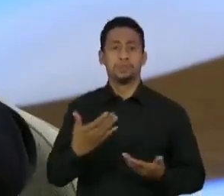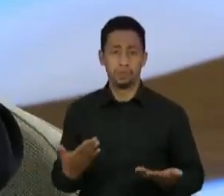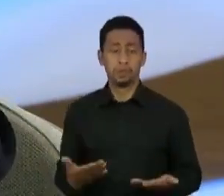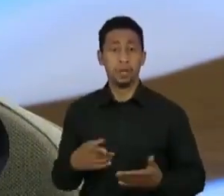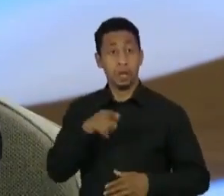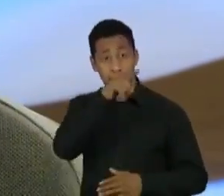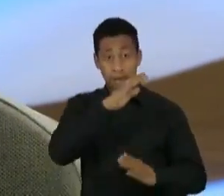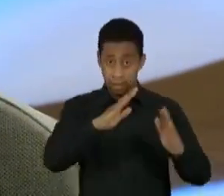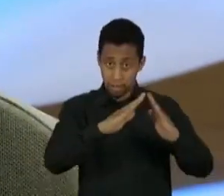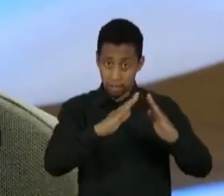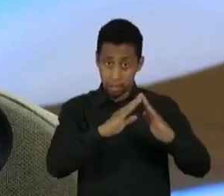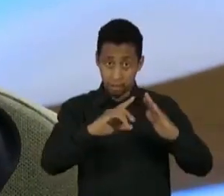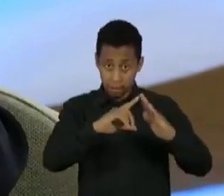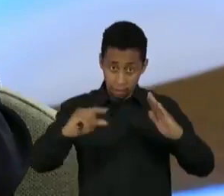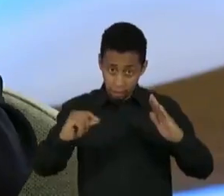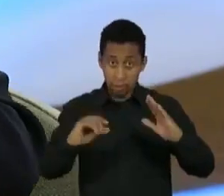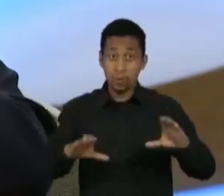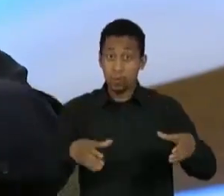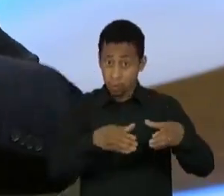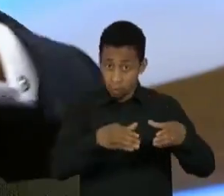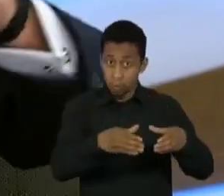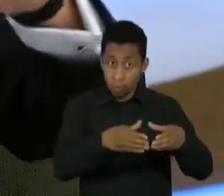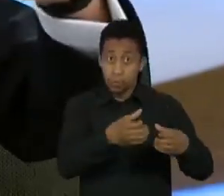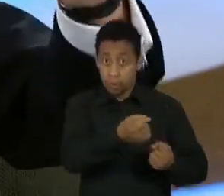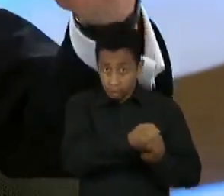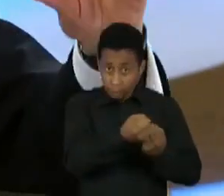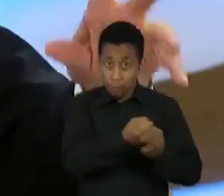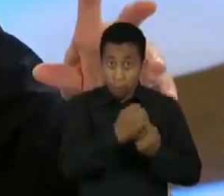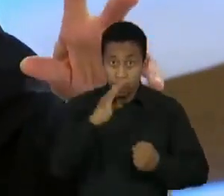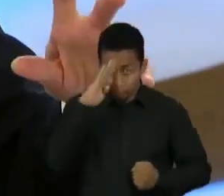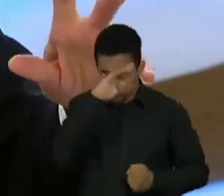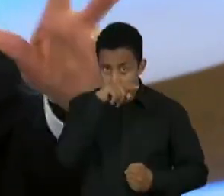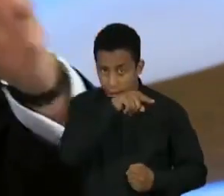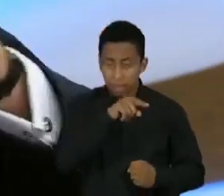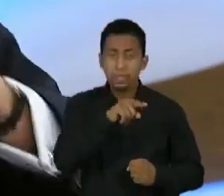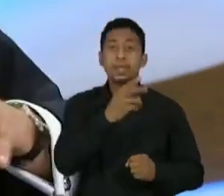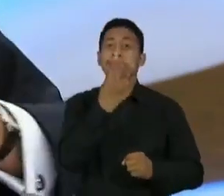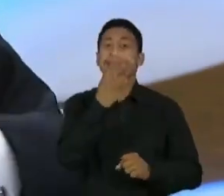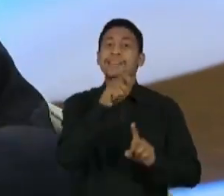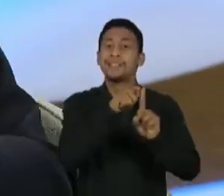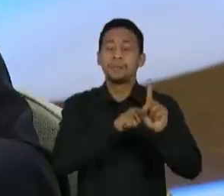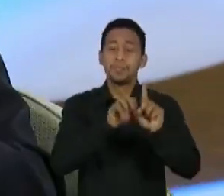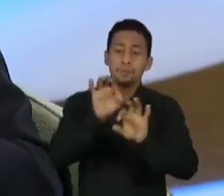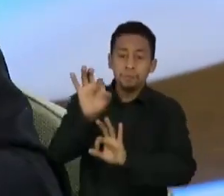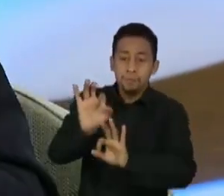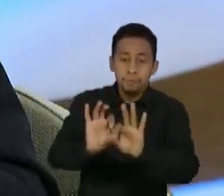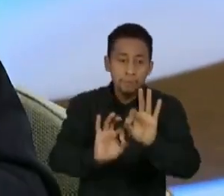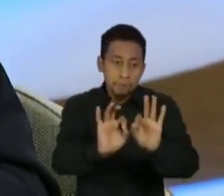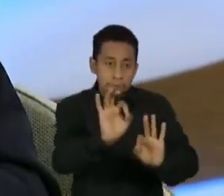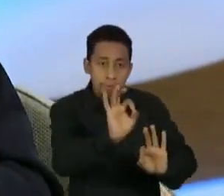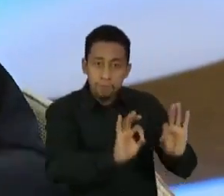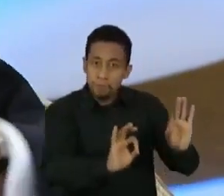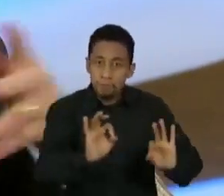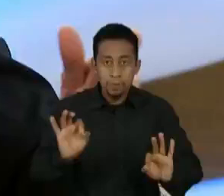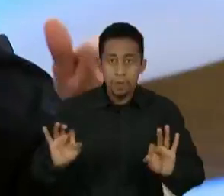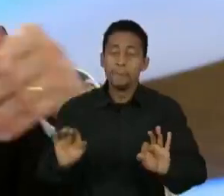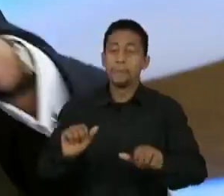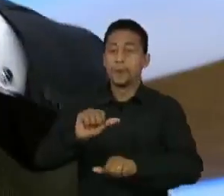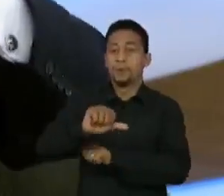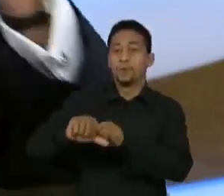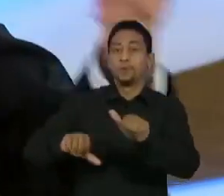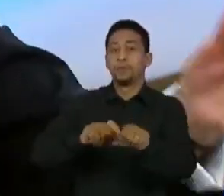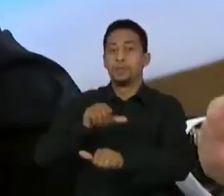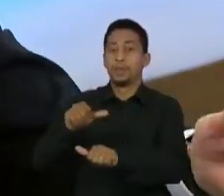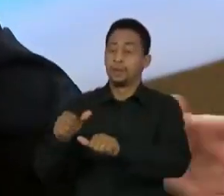Civil, com o pessoal do presidente eleito, eles se organizaram durante 3 meses para fazer a transição. Agora,